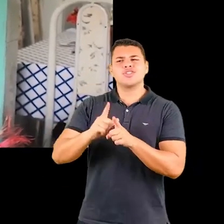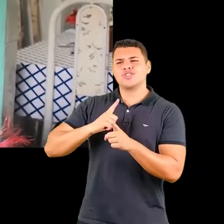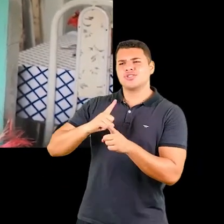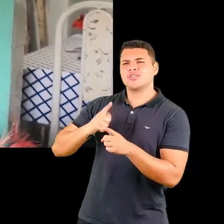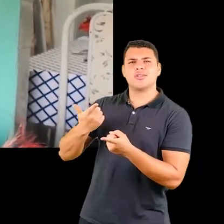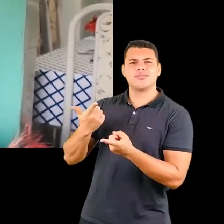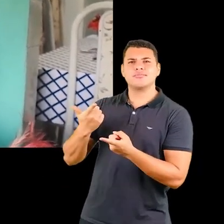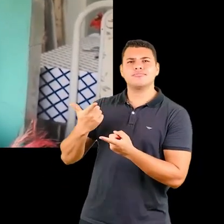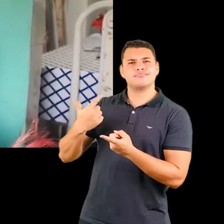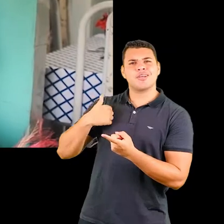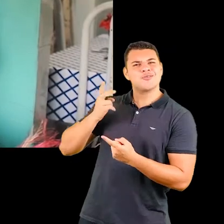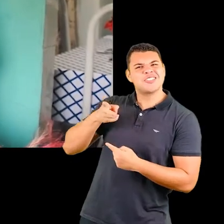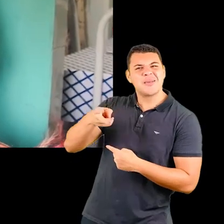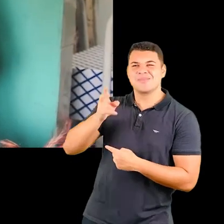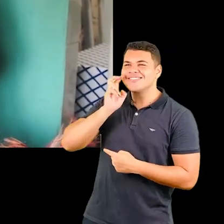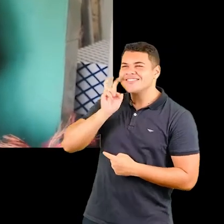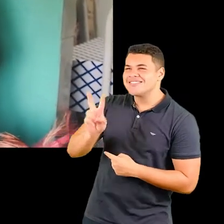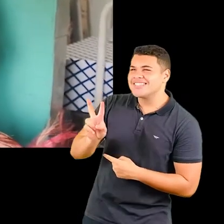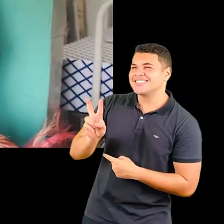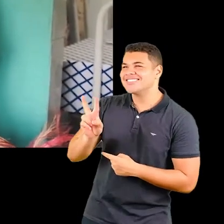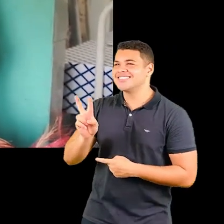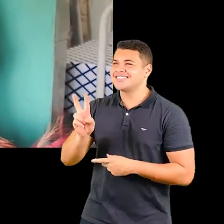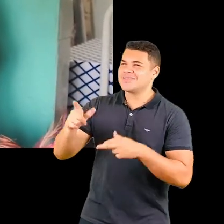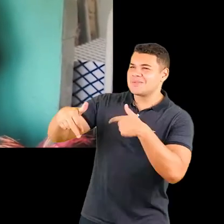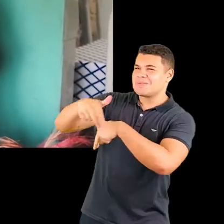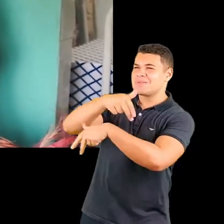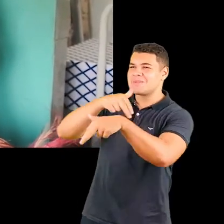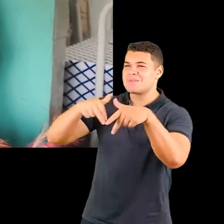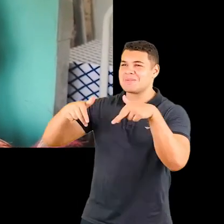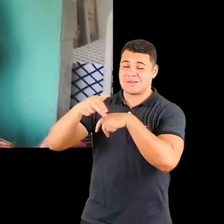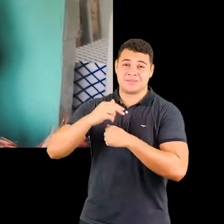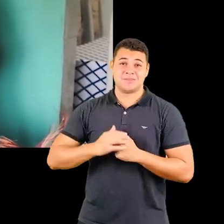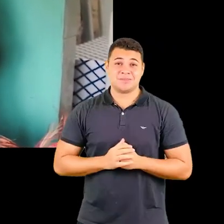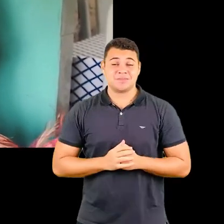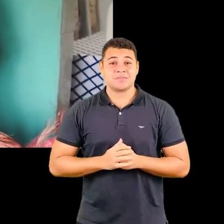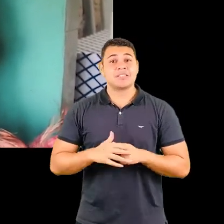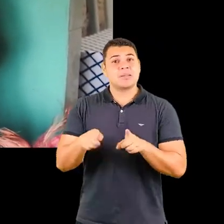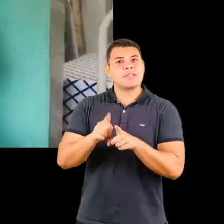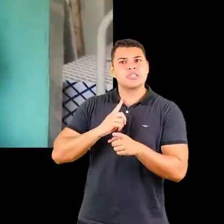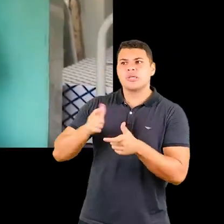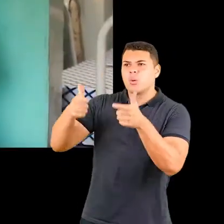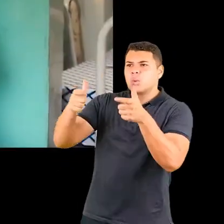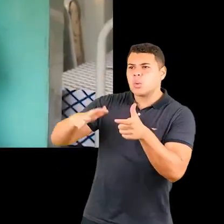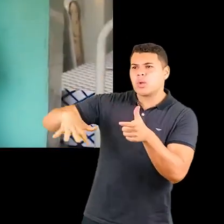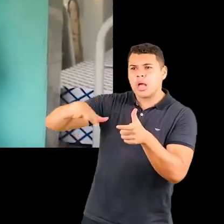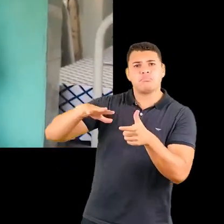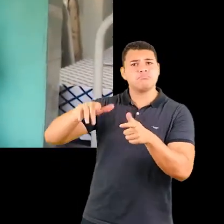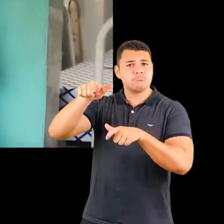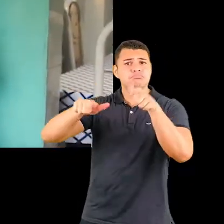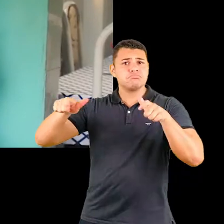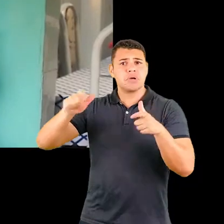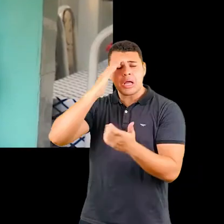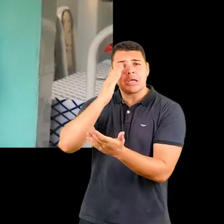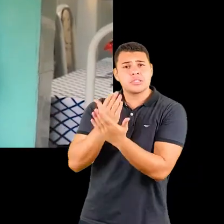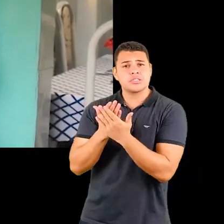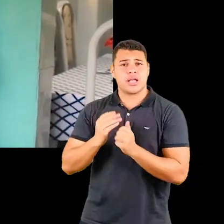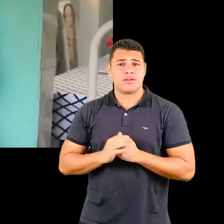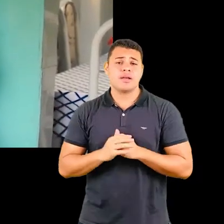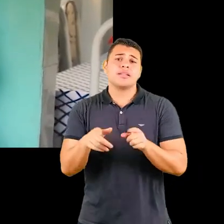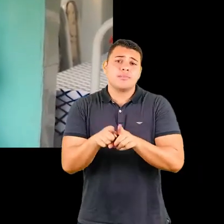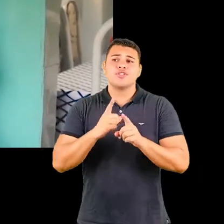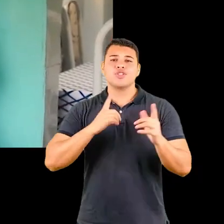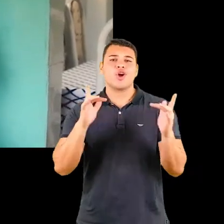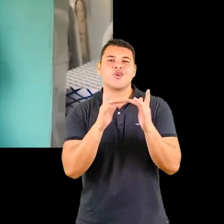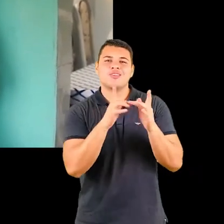essa brincadeira eram aquele lá no 14, na Lugênio, aí. Ele tem uma parte, assim, de índio. Porque